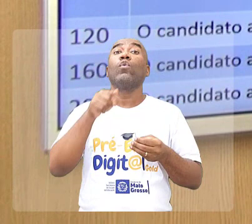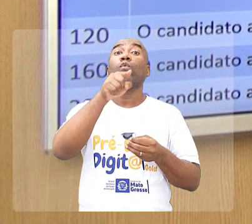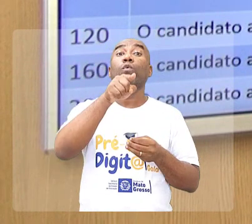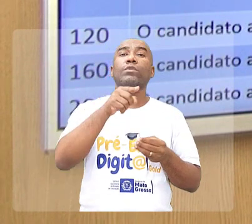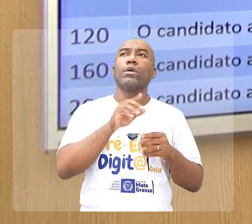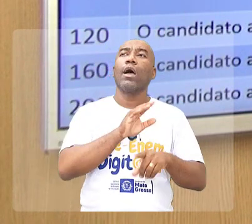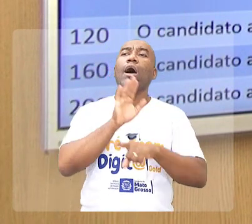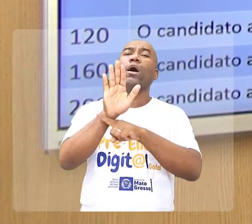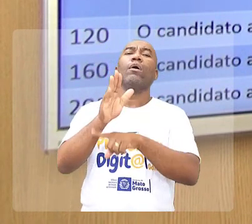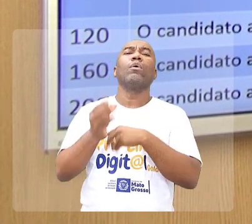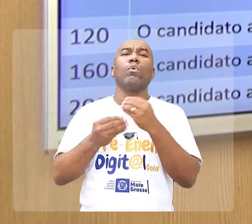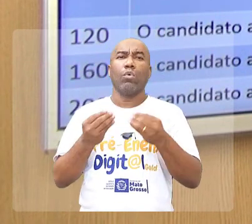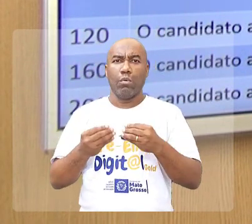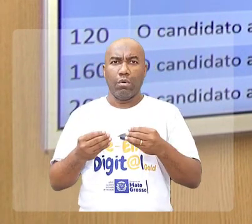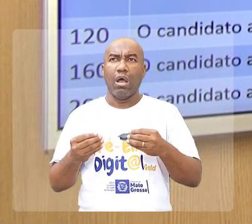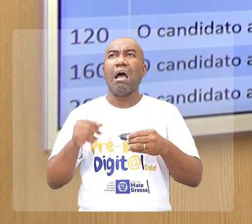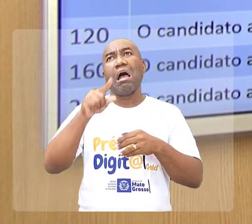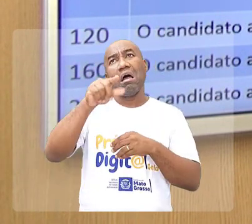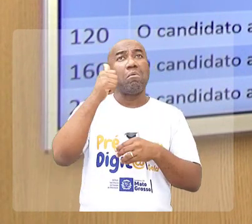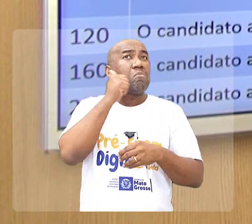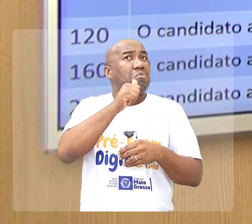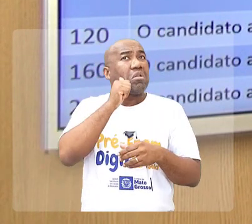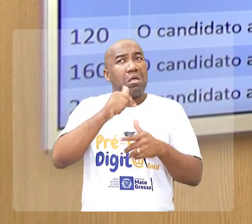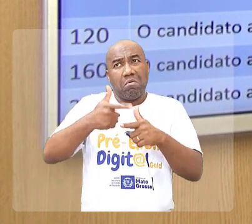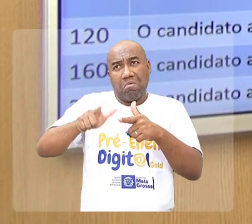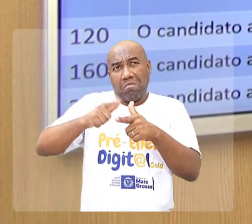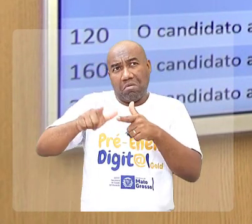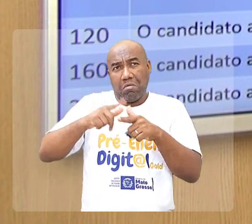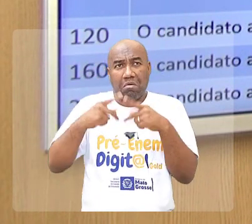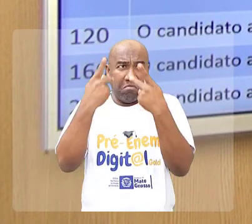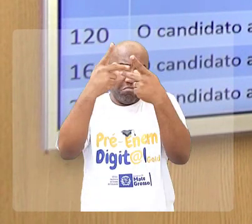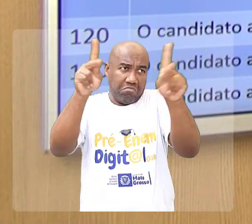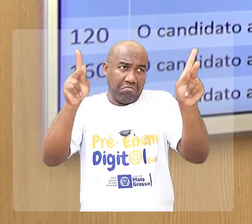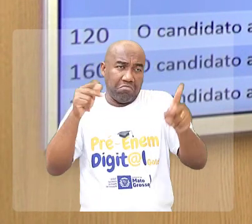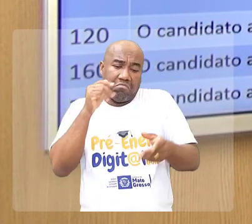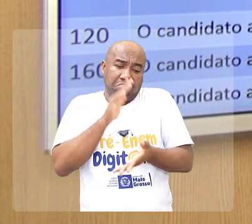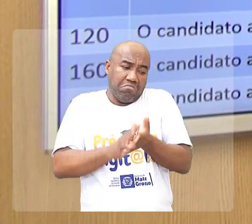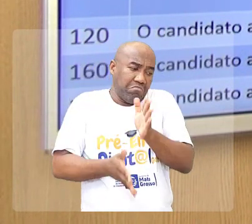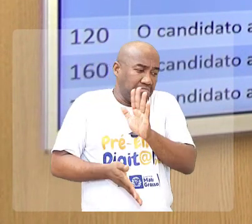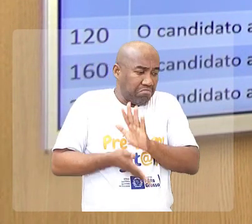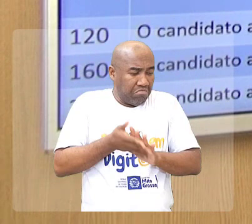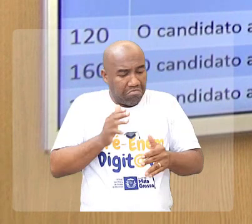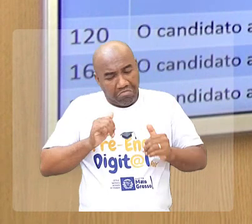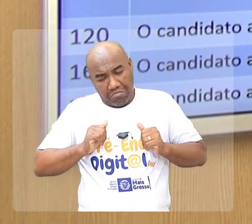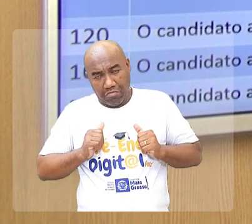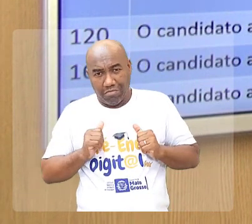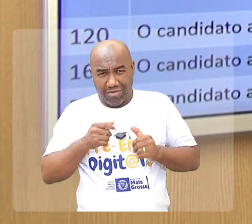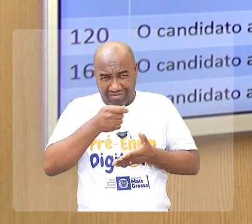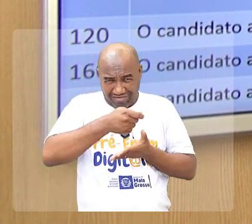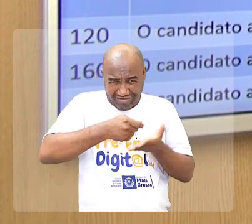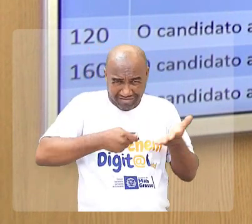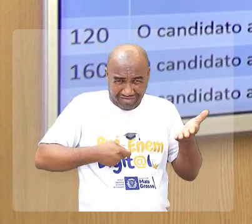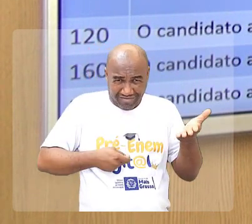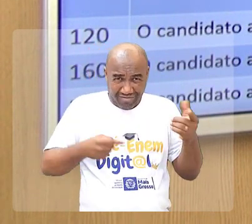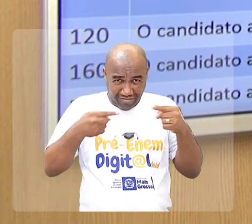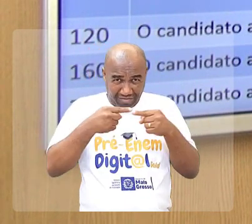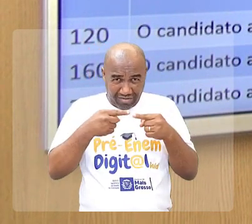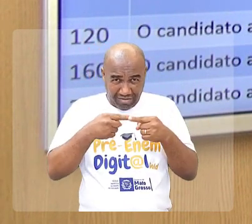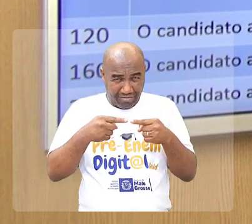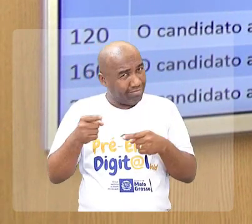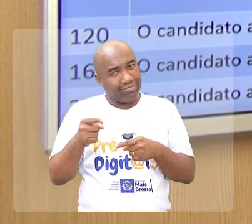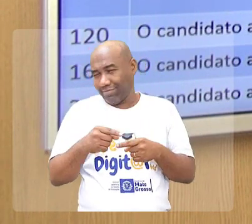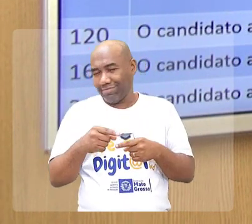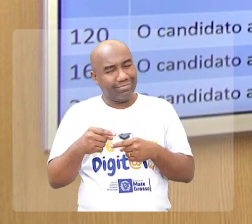trazer uma ideia de interrupção, certo? Ou de atenuar. O que é isso? Tornar